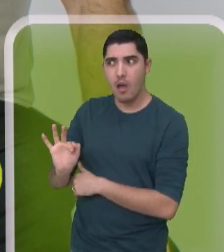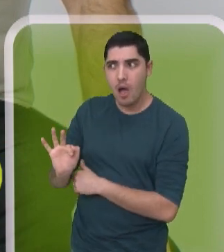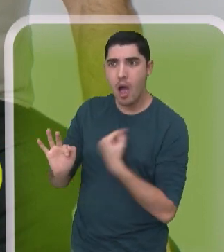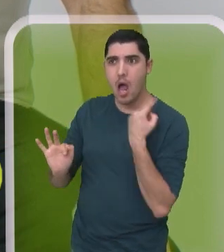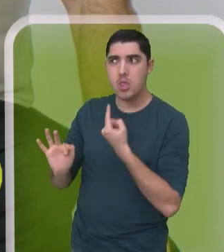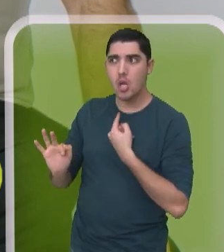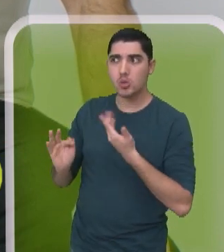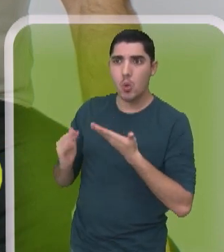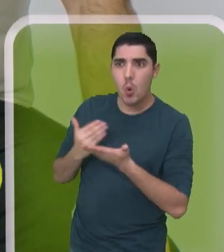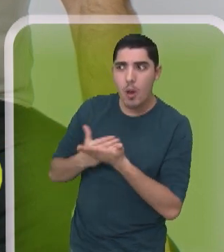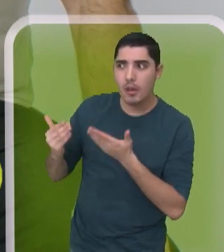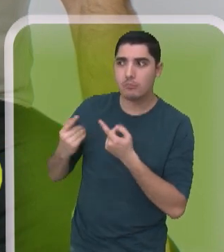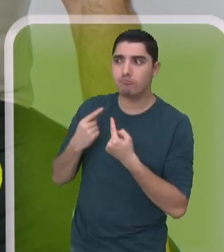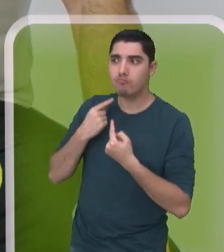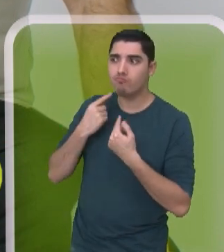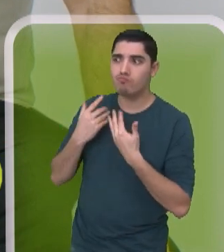de